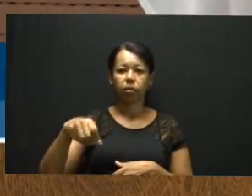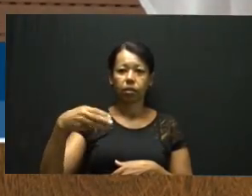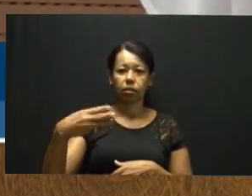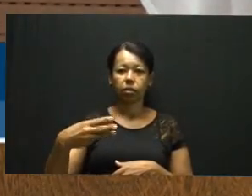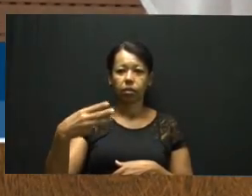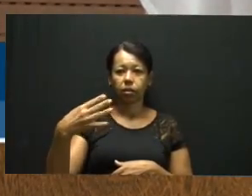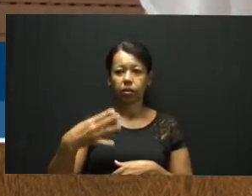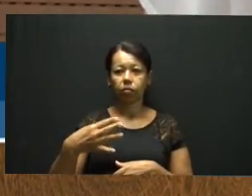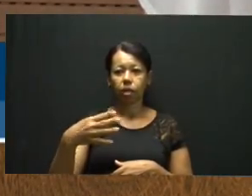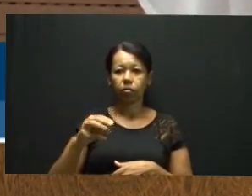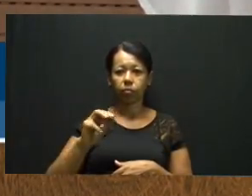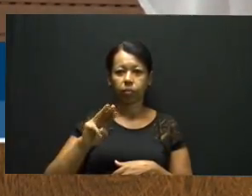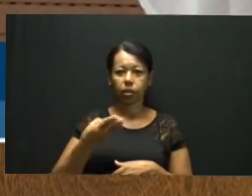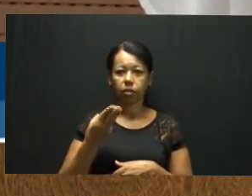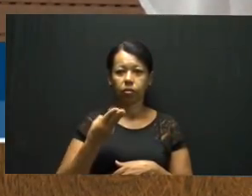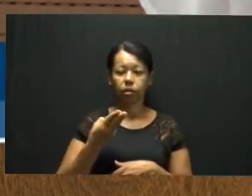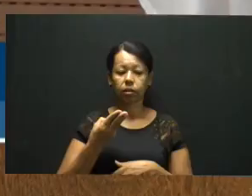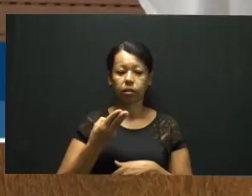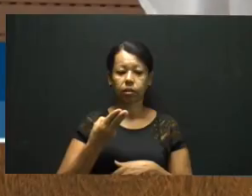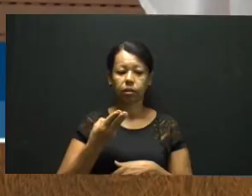934 milhões